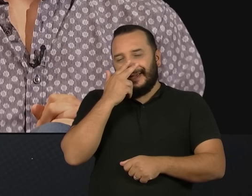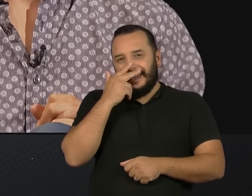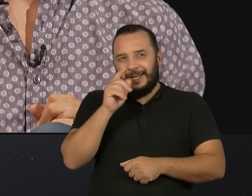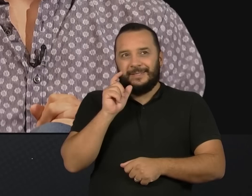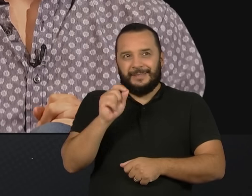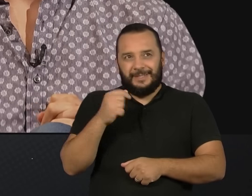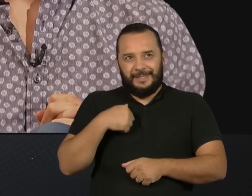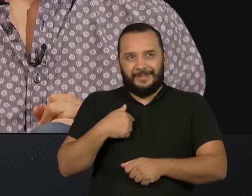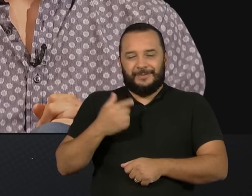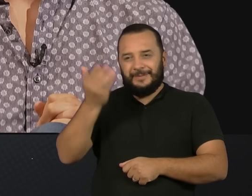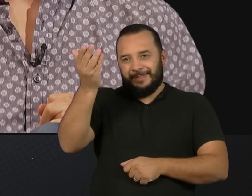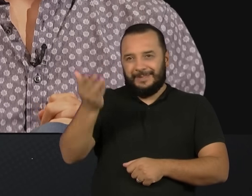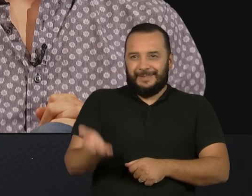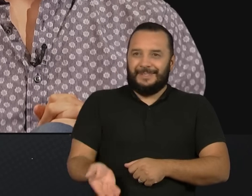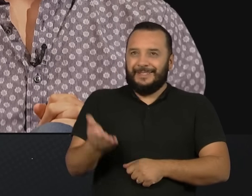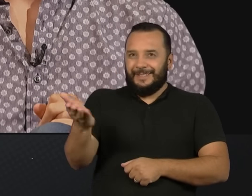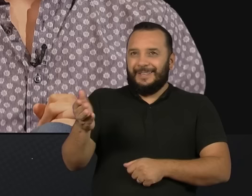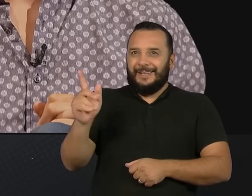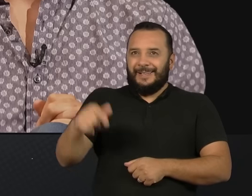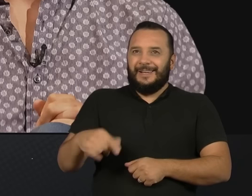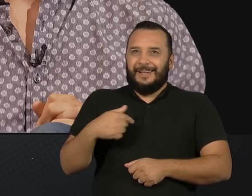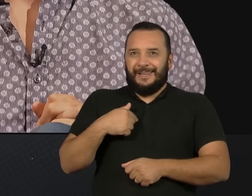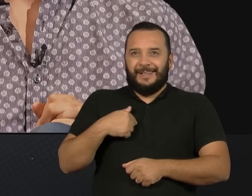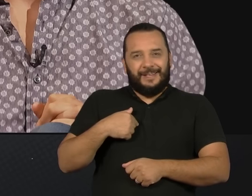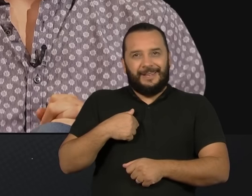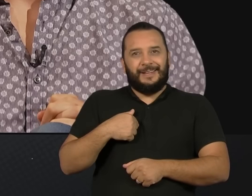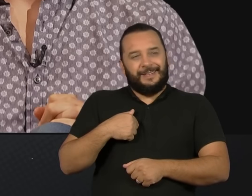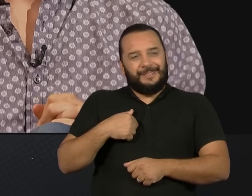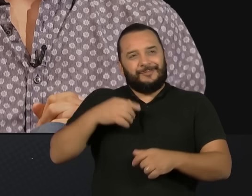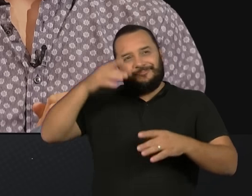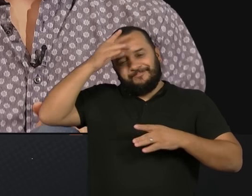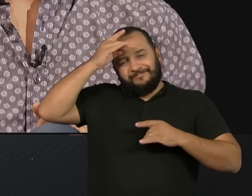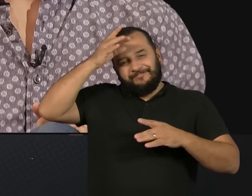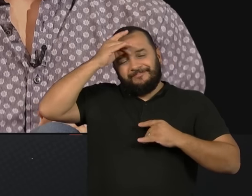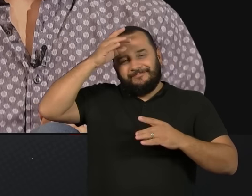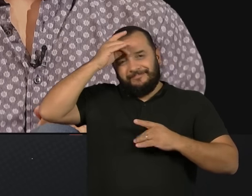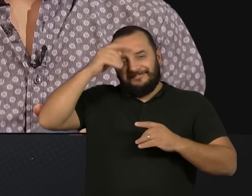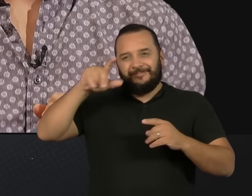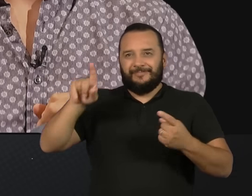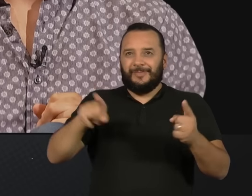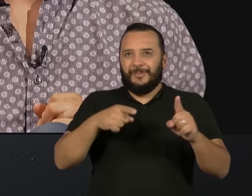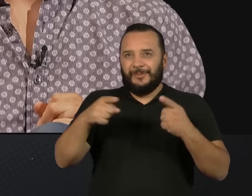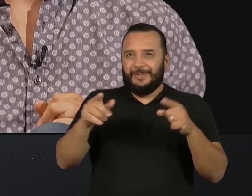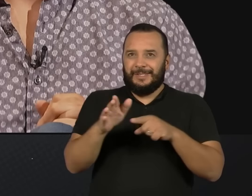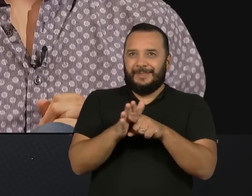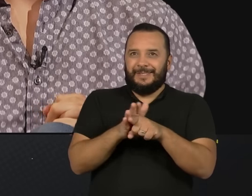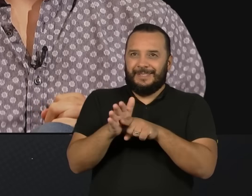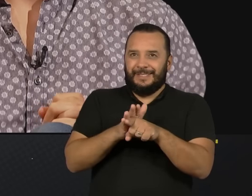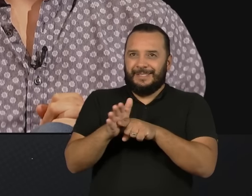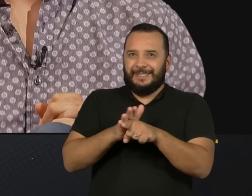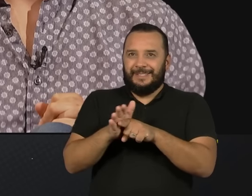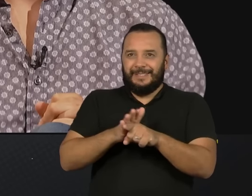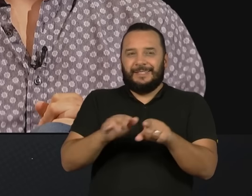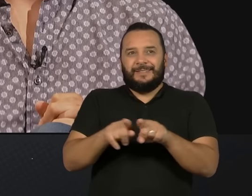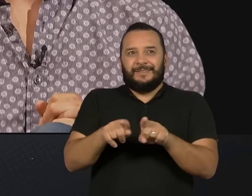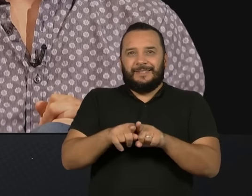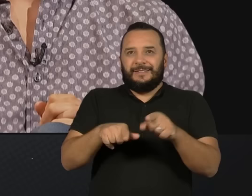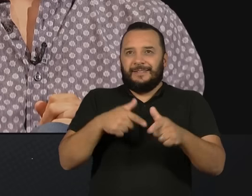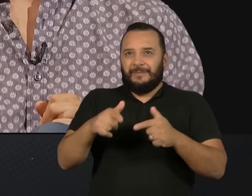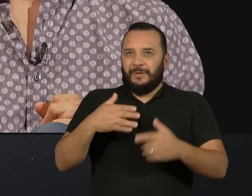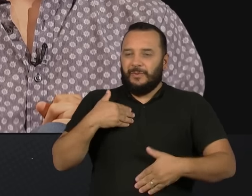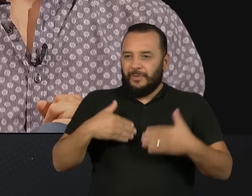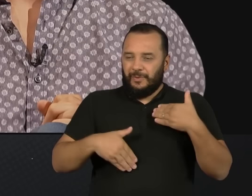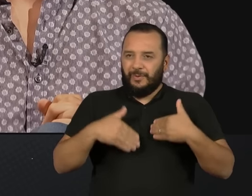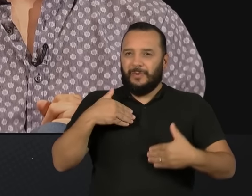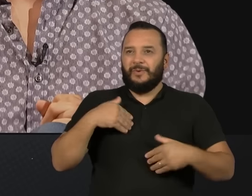a sua função tão nobre, que é o seu exercício de atuação e de busca e de pesquisa. É um cara que trabalha o corpo, que trabalha a